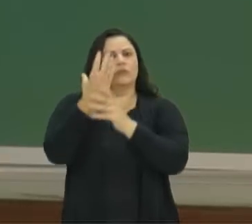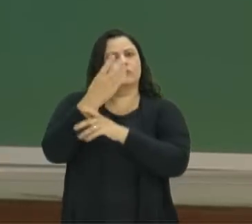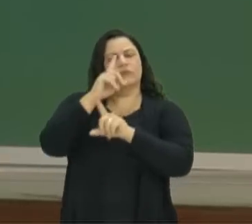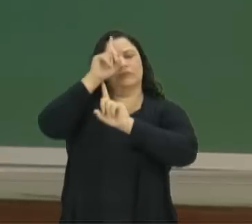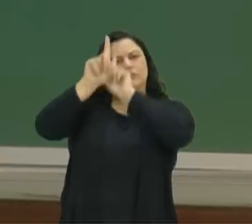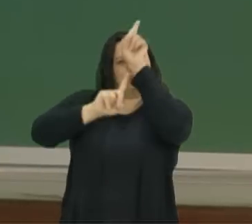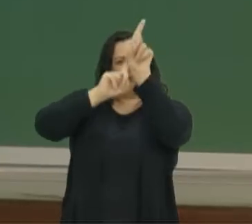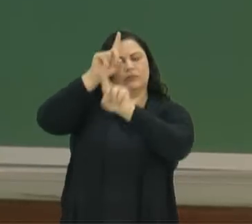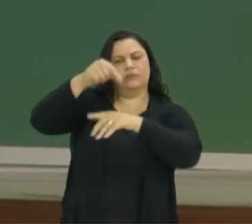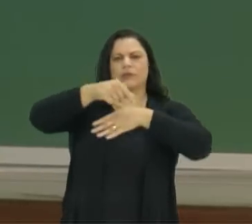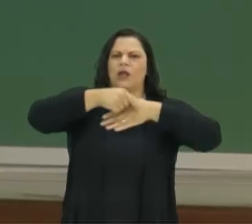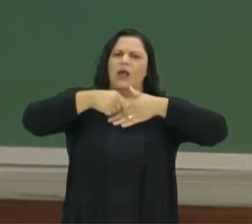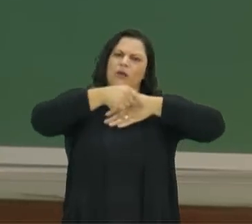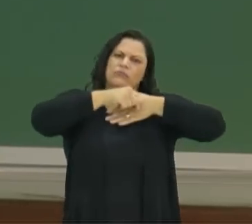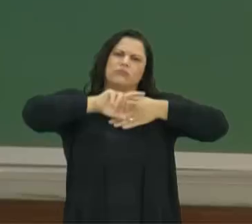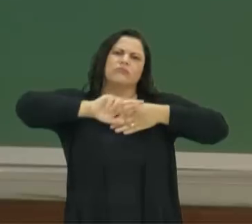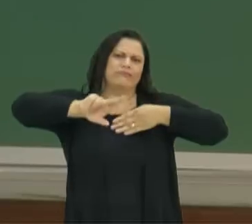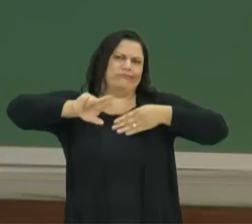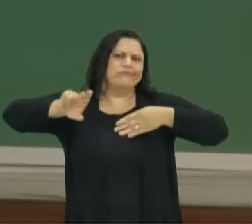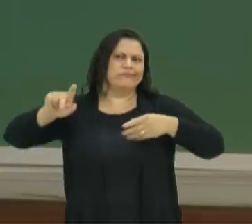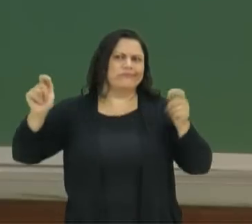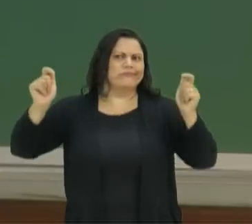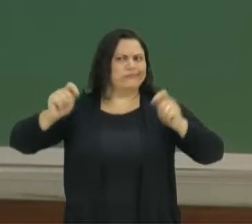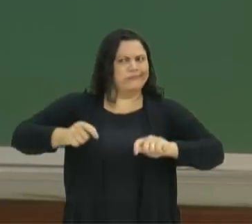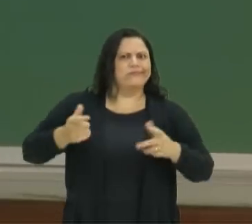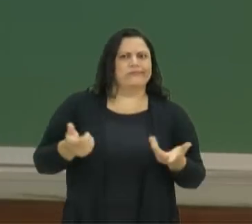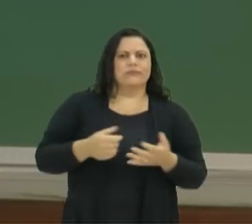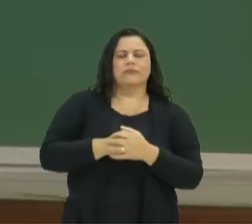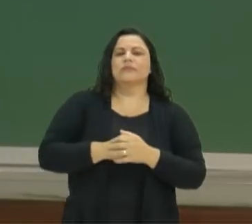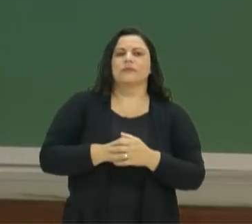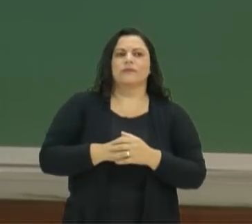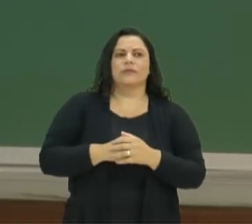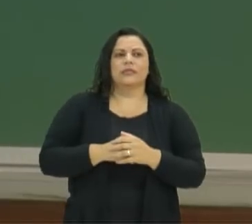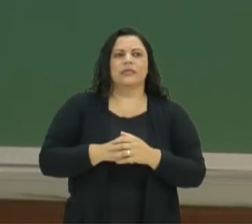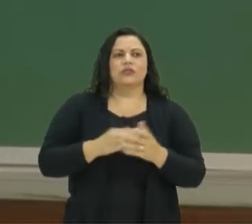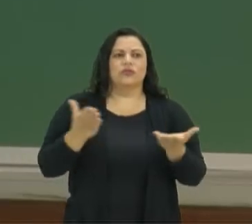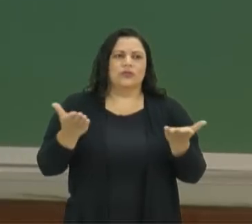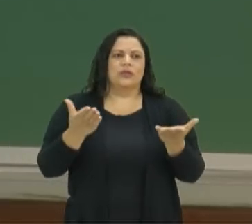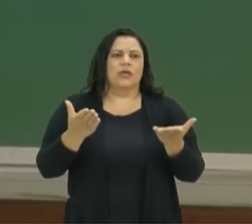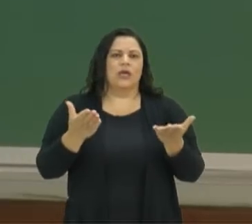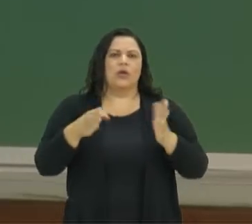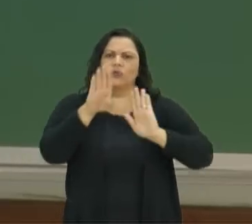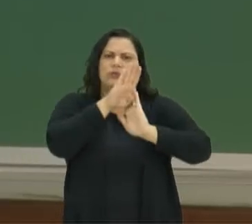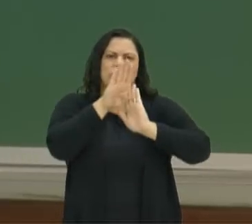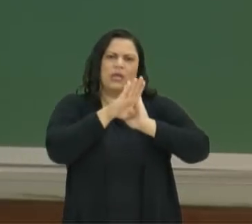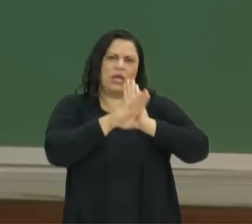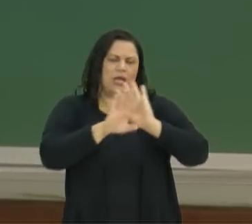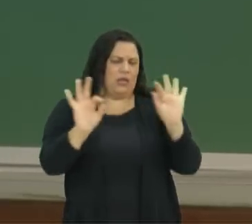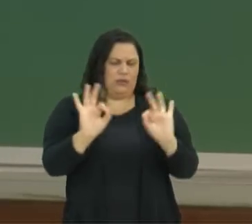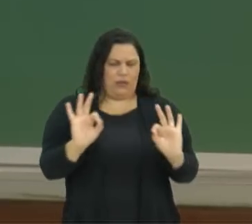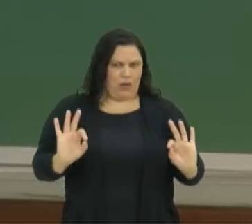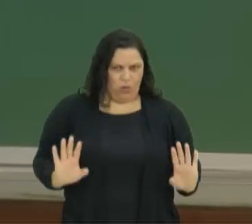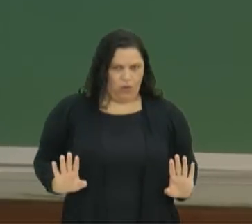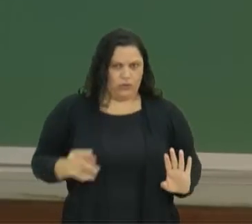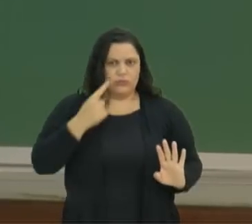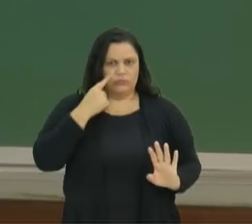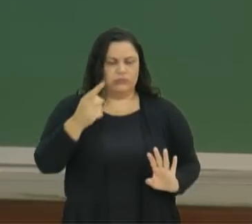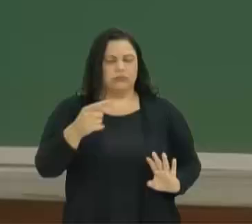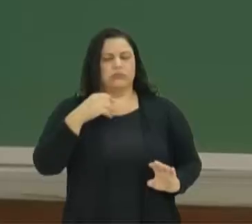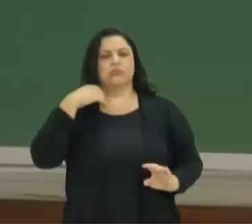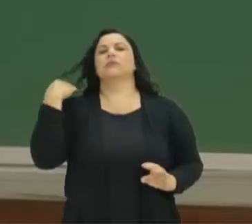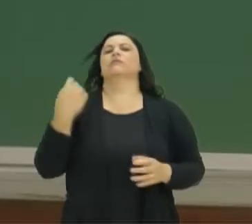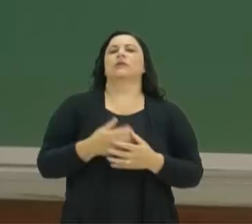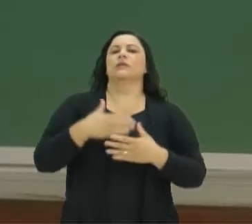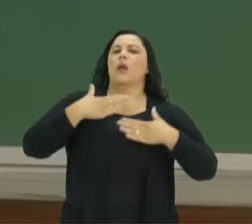autores diferentes e são eles na ordem, né? Não, aqui não está na ordem de criação, né? Nós vimos na ordem. Mas